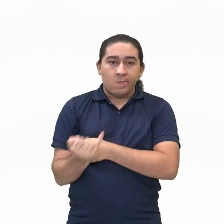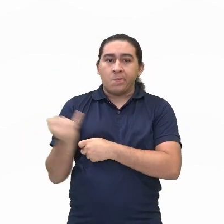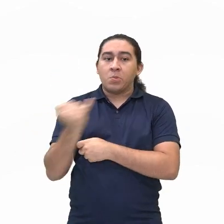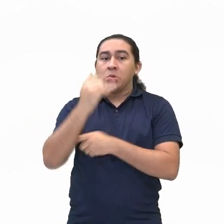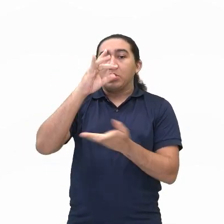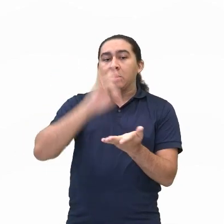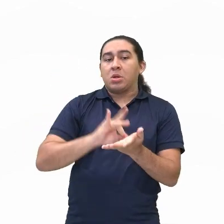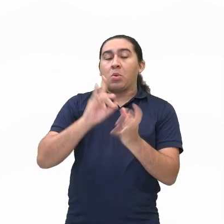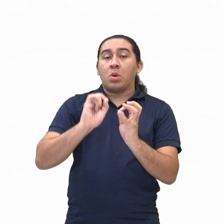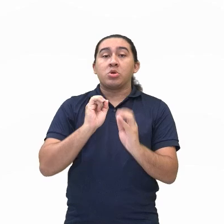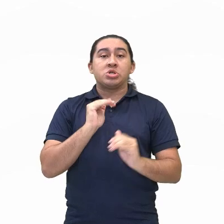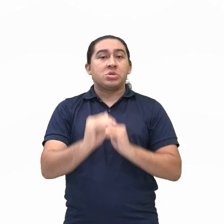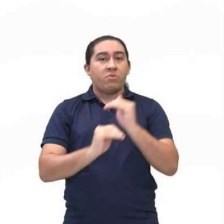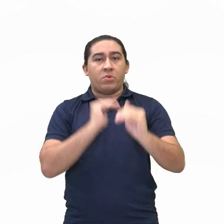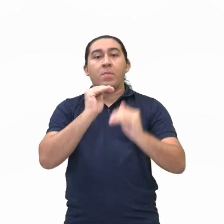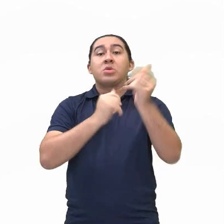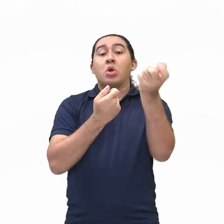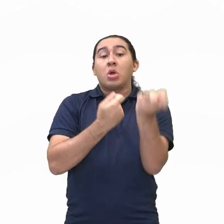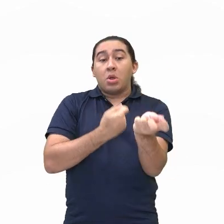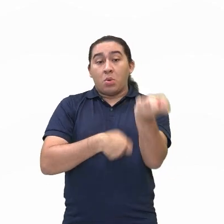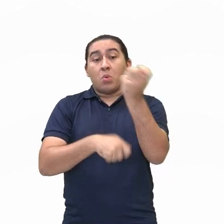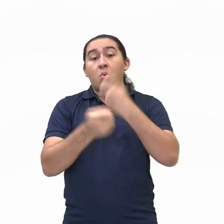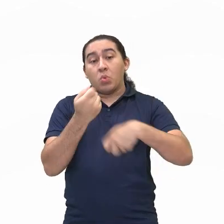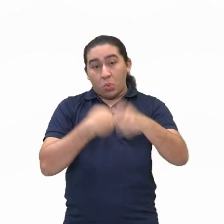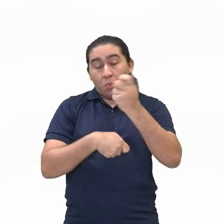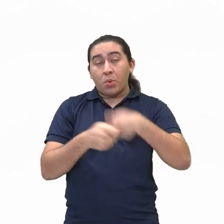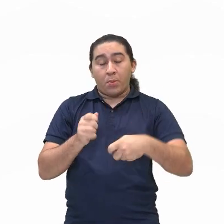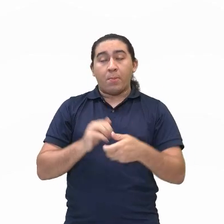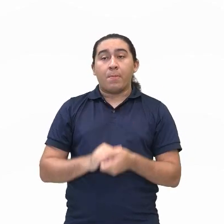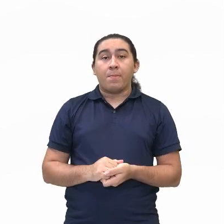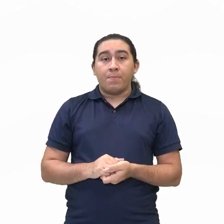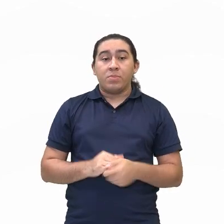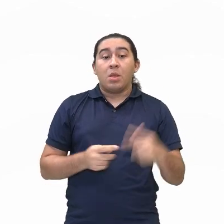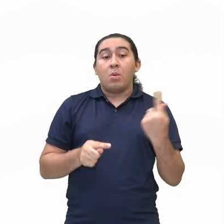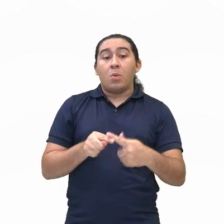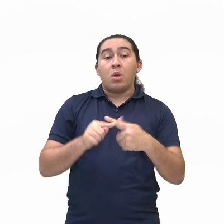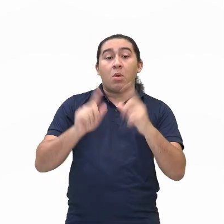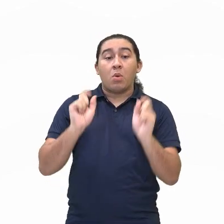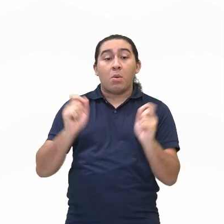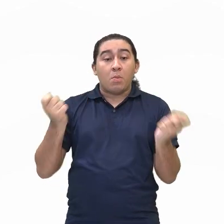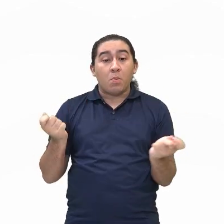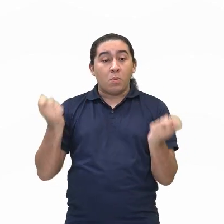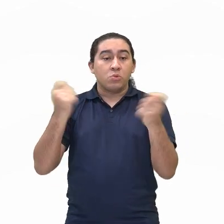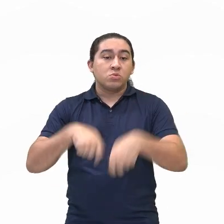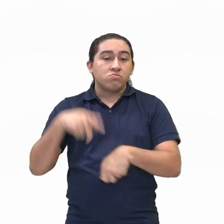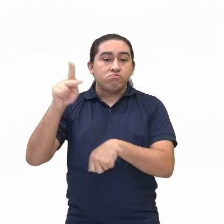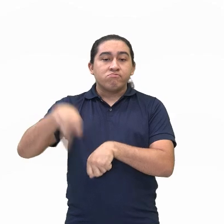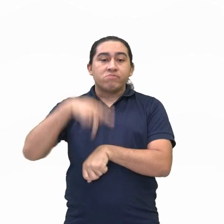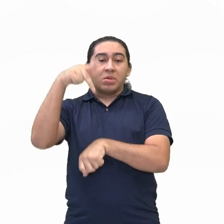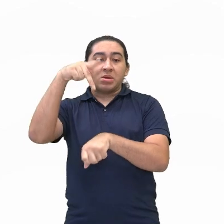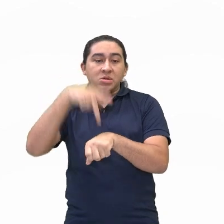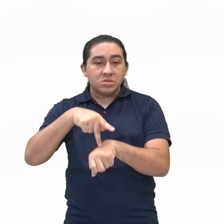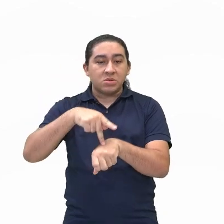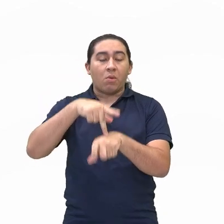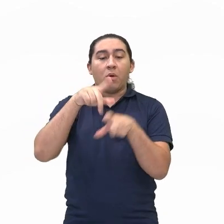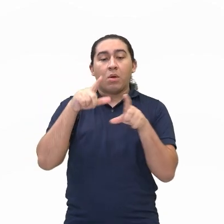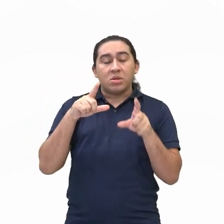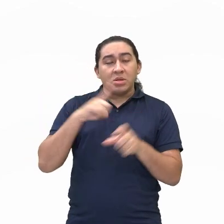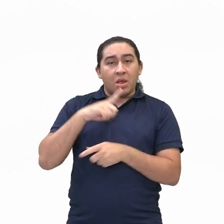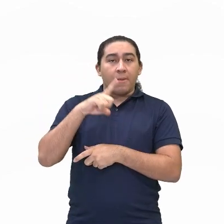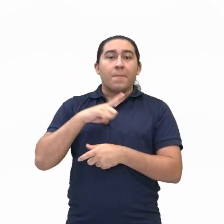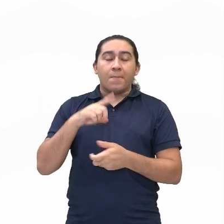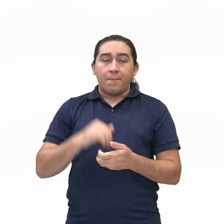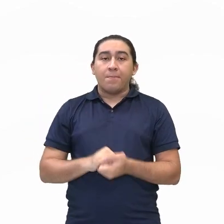o desenvolvimento econômico, tá? Pois vai permitir o quê? Que os países,